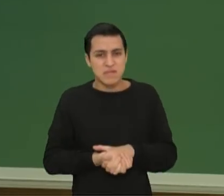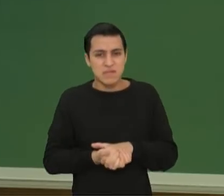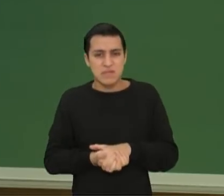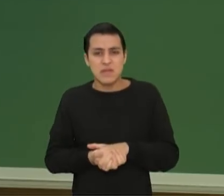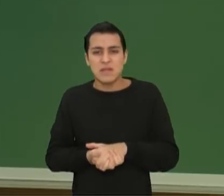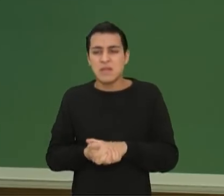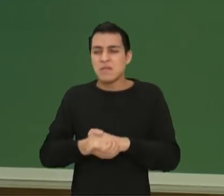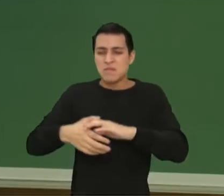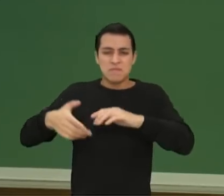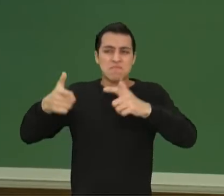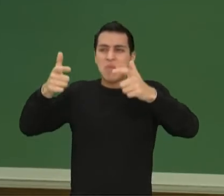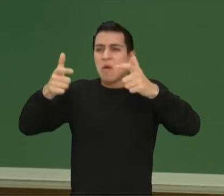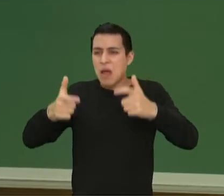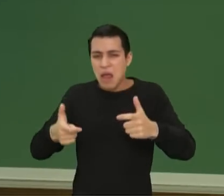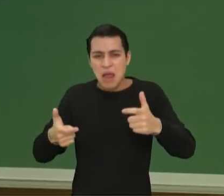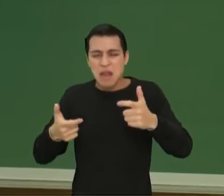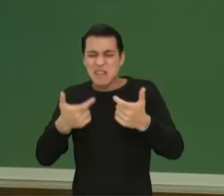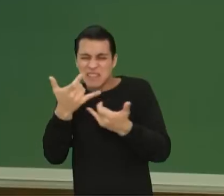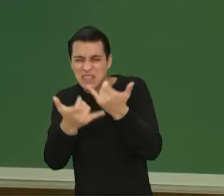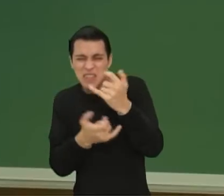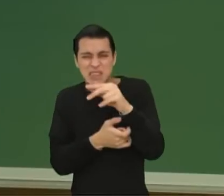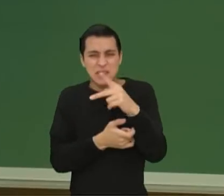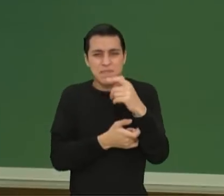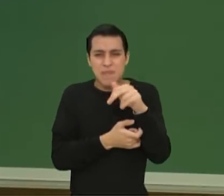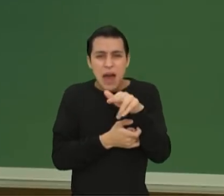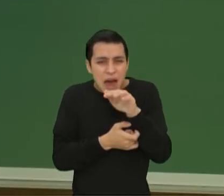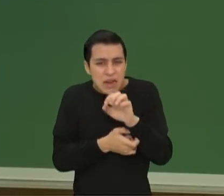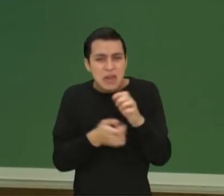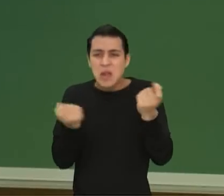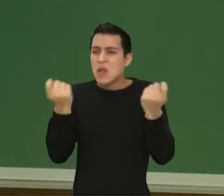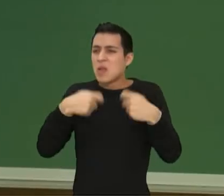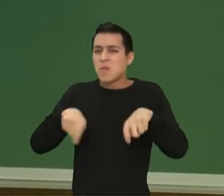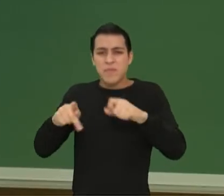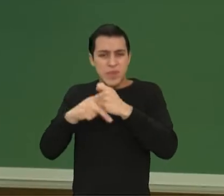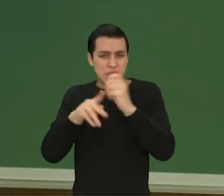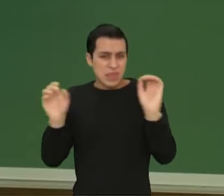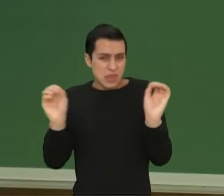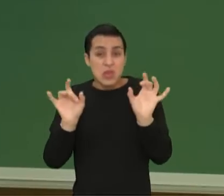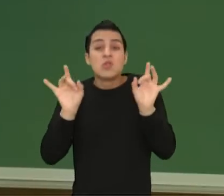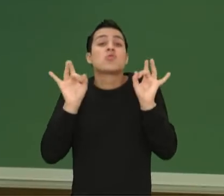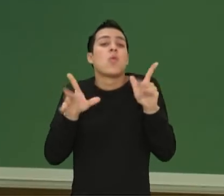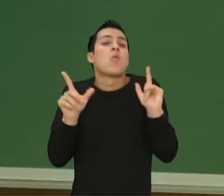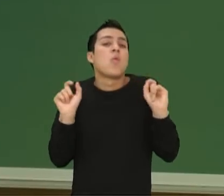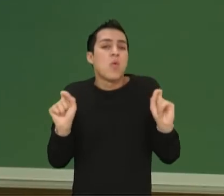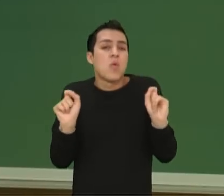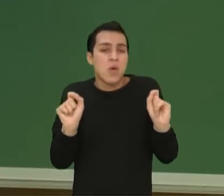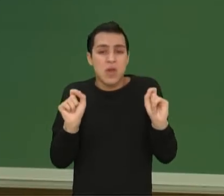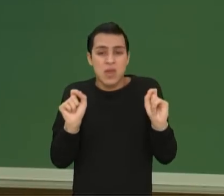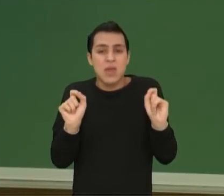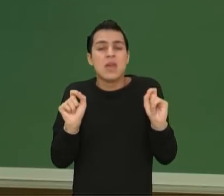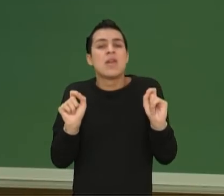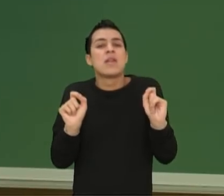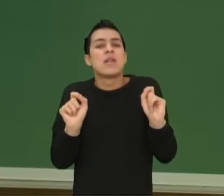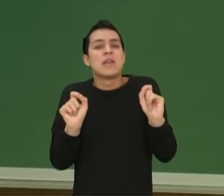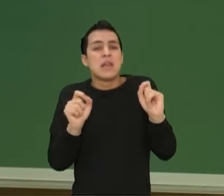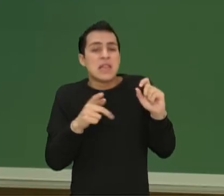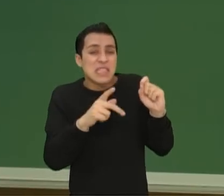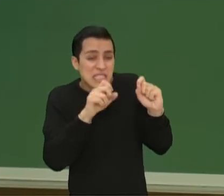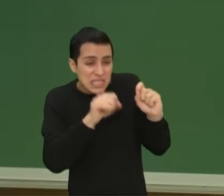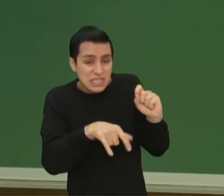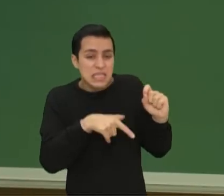o parque. Não há uma exigência de preposição, certo? Somente ocorrerá a crase em